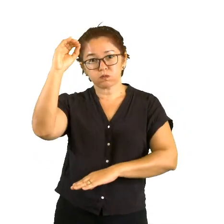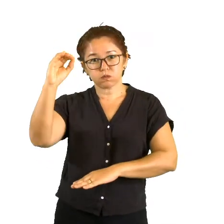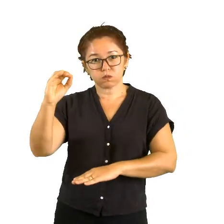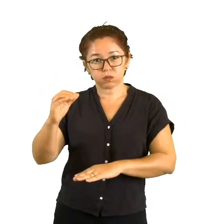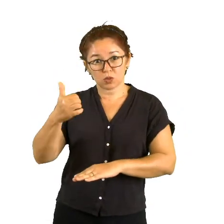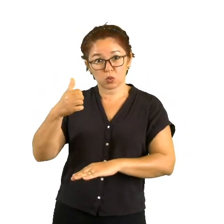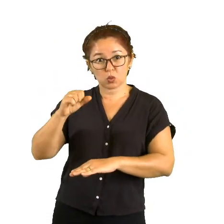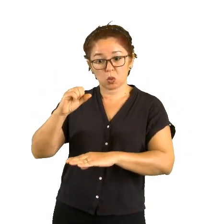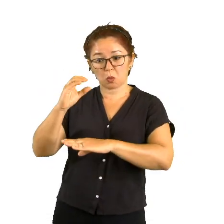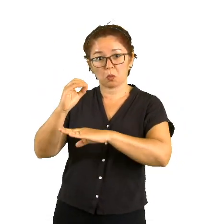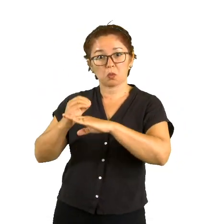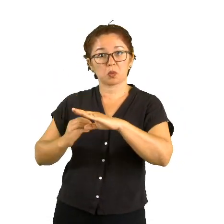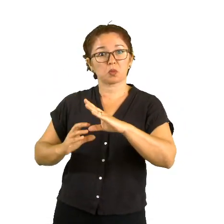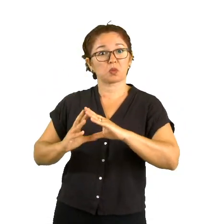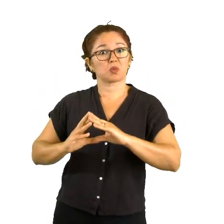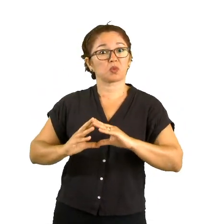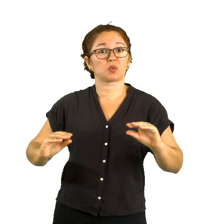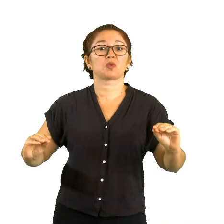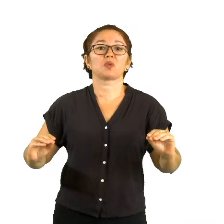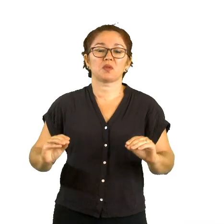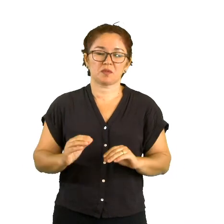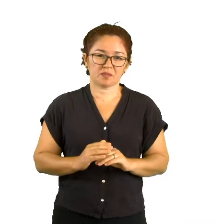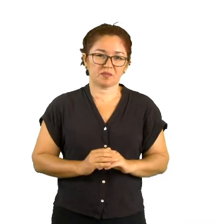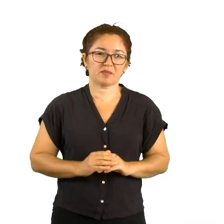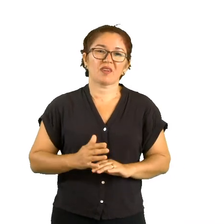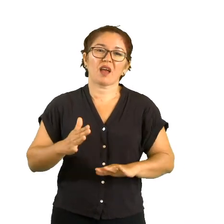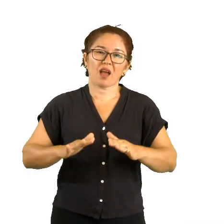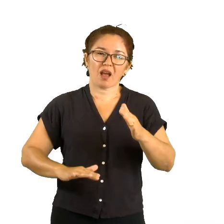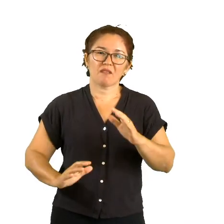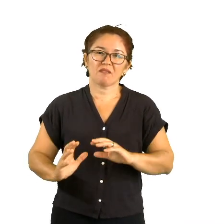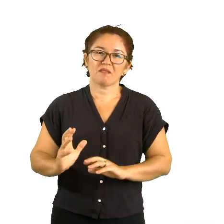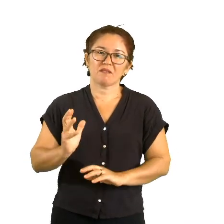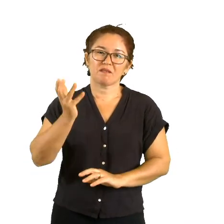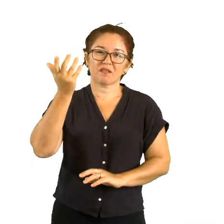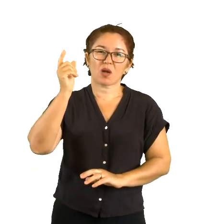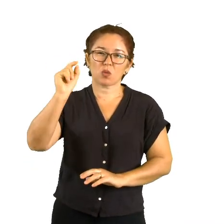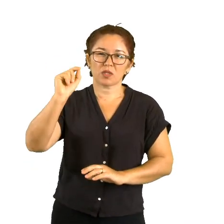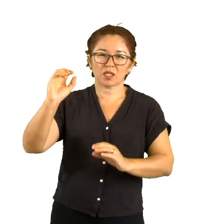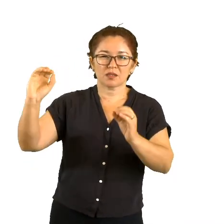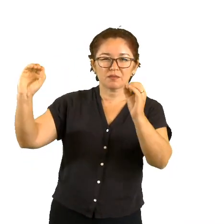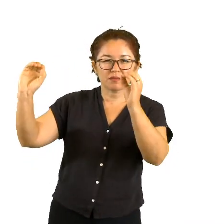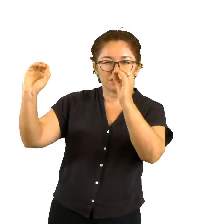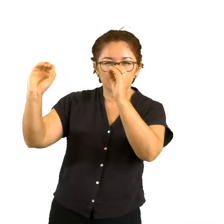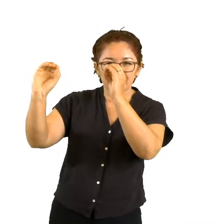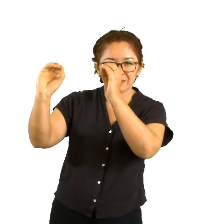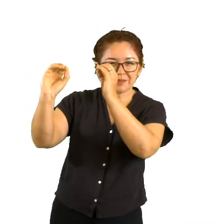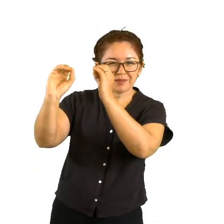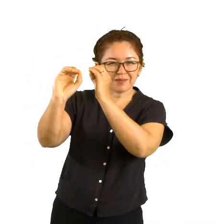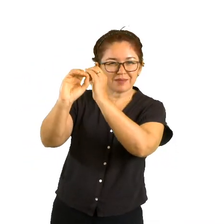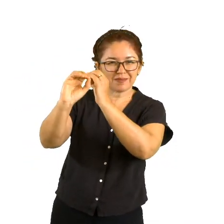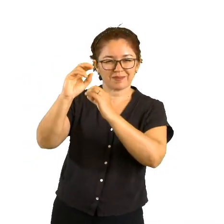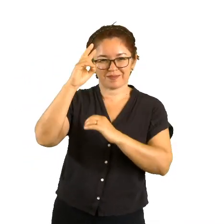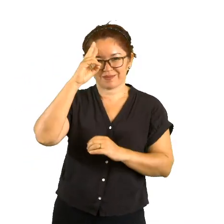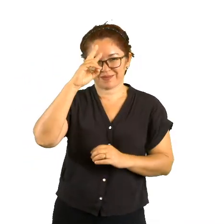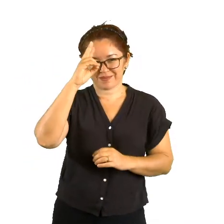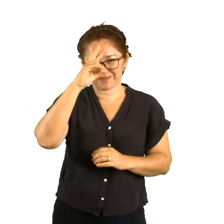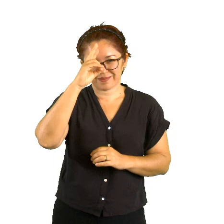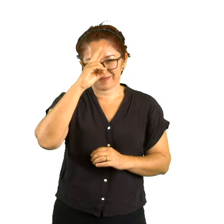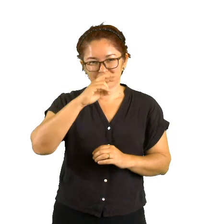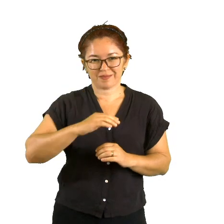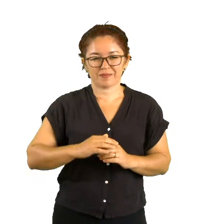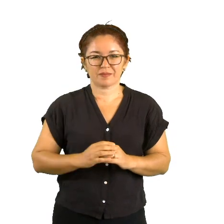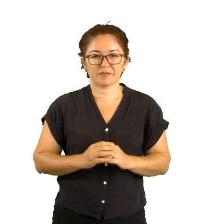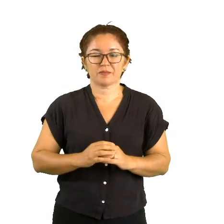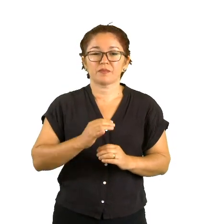fase, então, que pode ocorrer os eclipses solares, quando a Lua passa em frente da Terra e